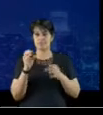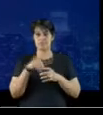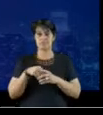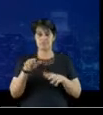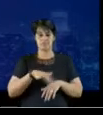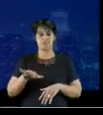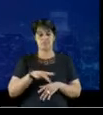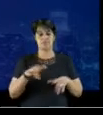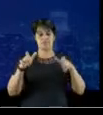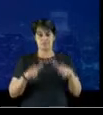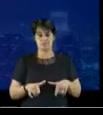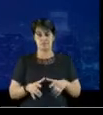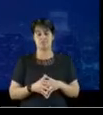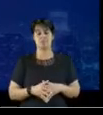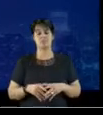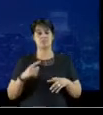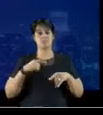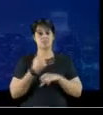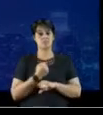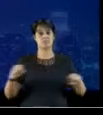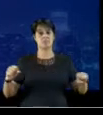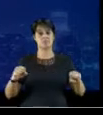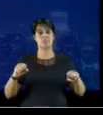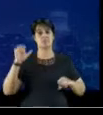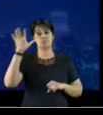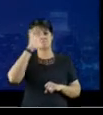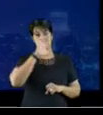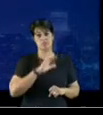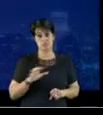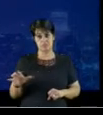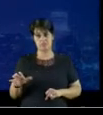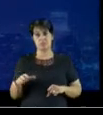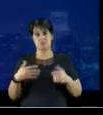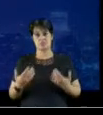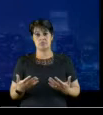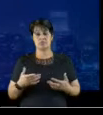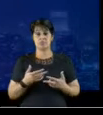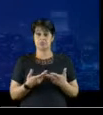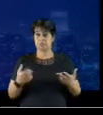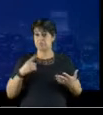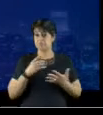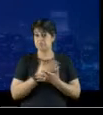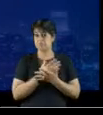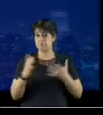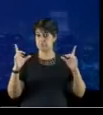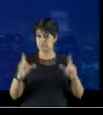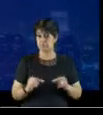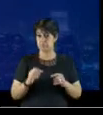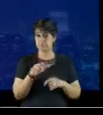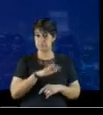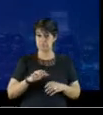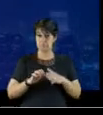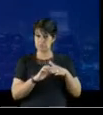A alocação do espectro em grandes regiões, portanto, ao concentrar as autorizações em poucas empresas, pode contribuir para